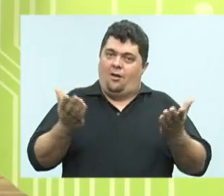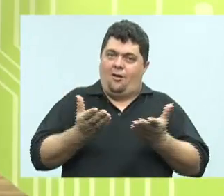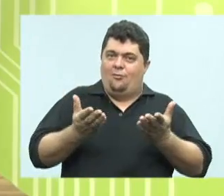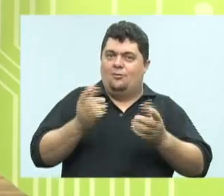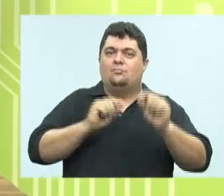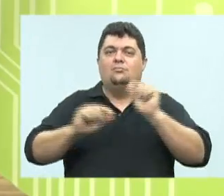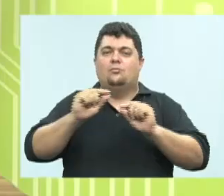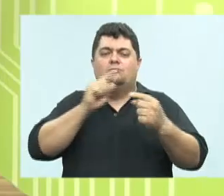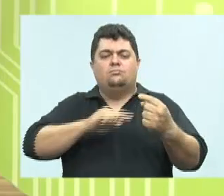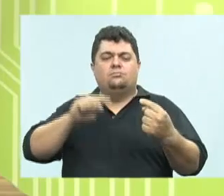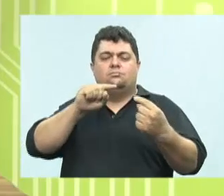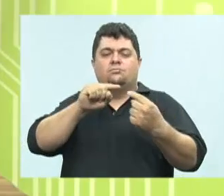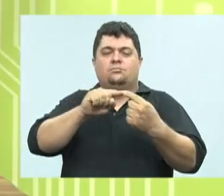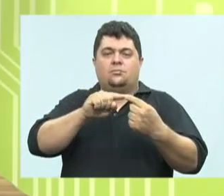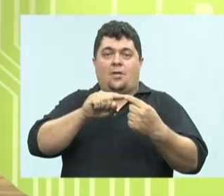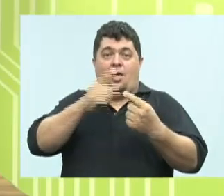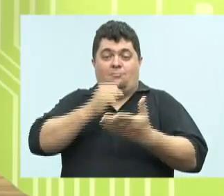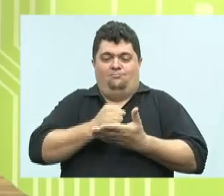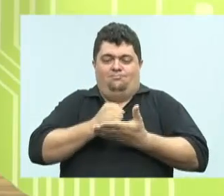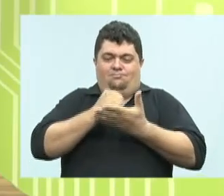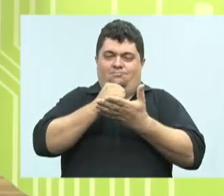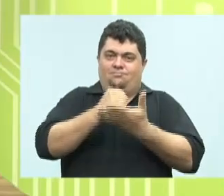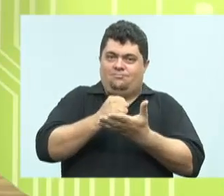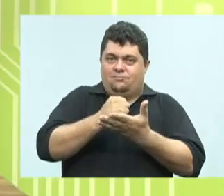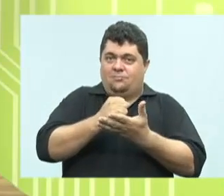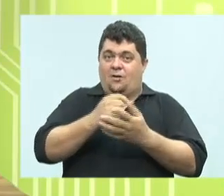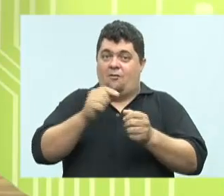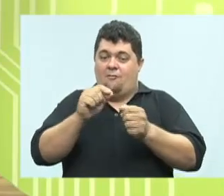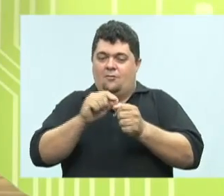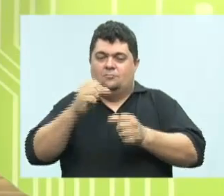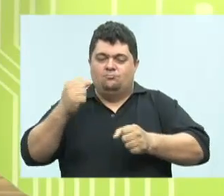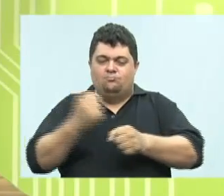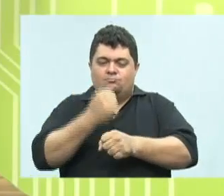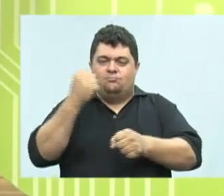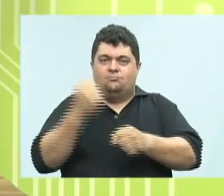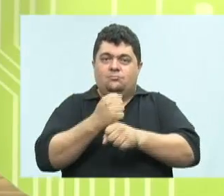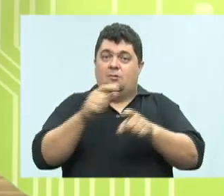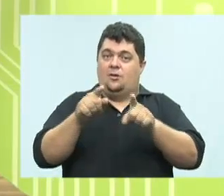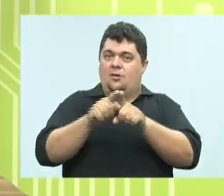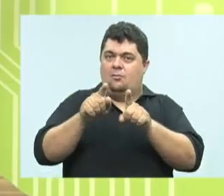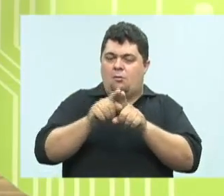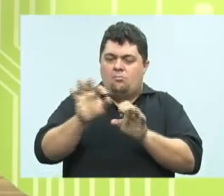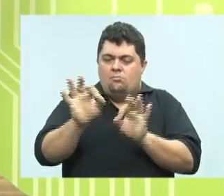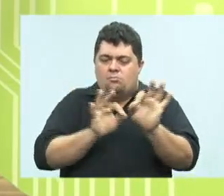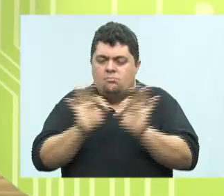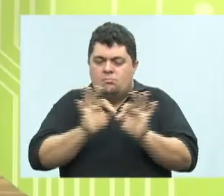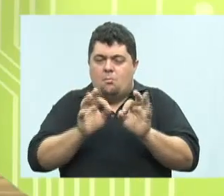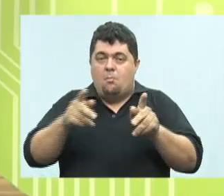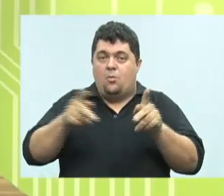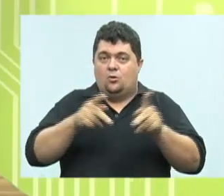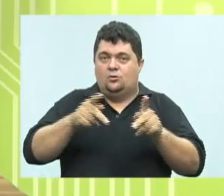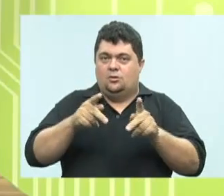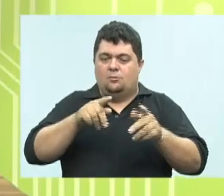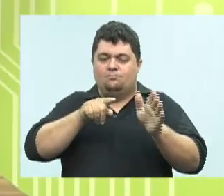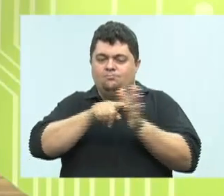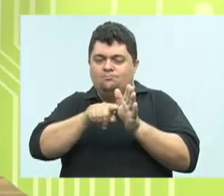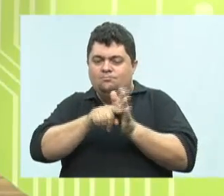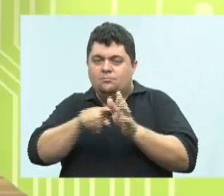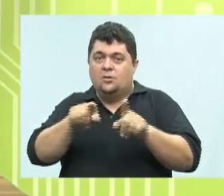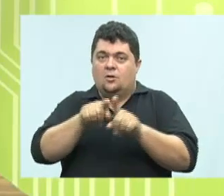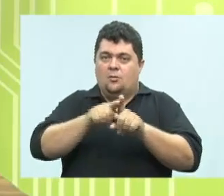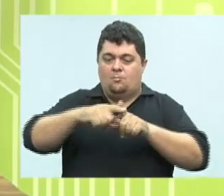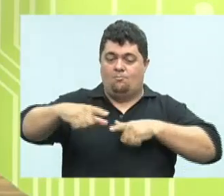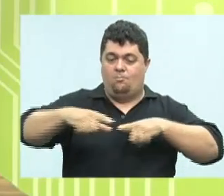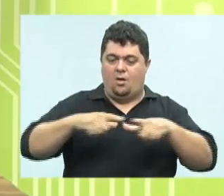o objetivo de lhe auxiliar na construção e na elaboração do seu projeto de pesquisa e